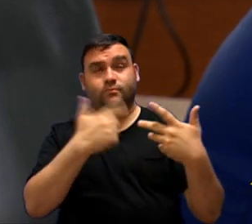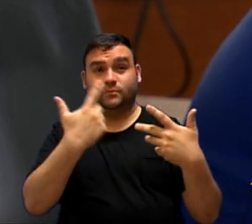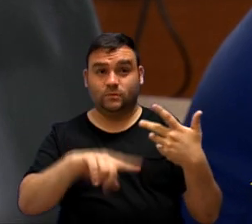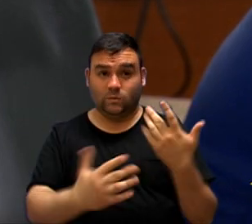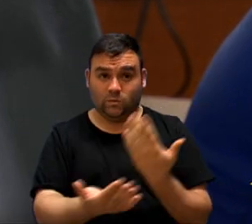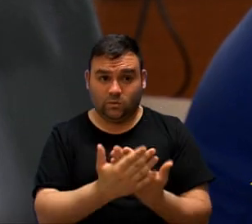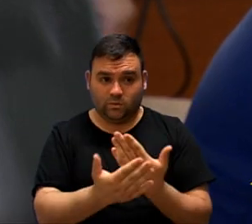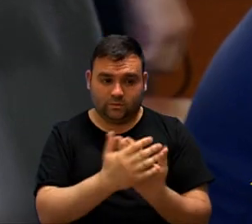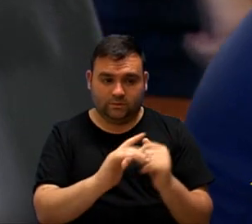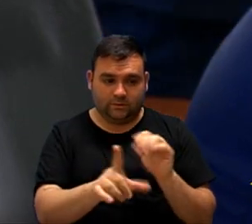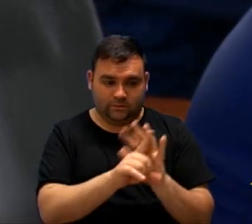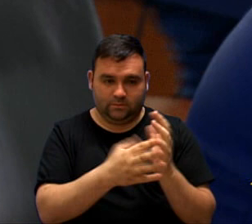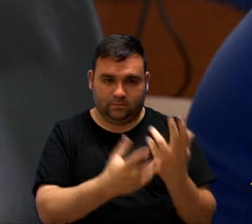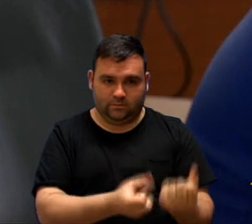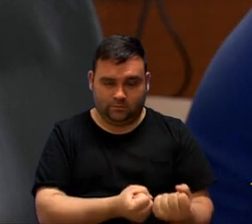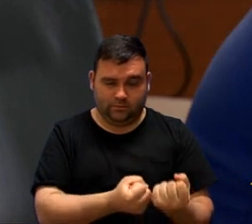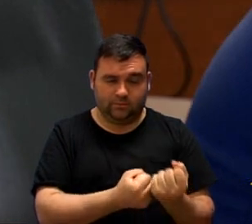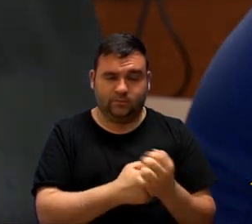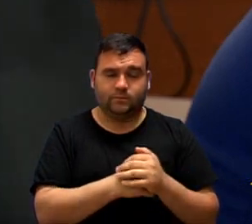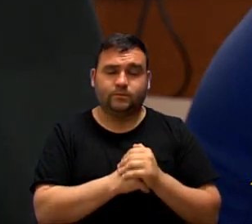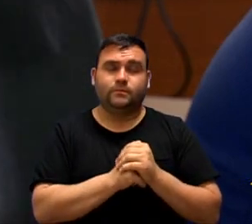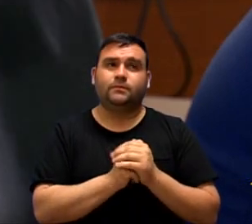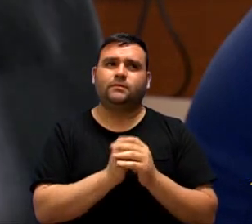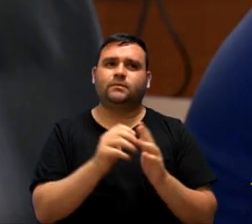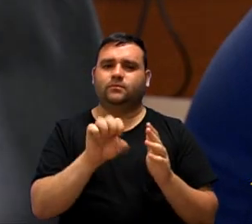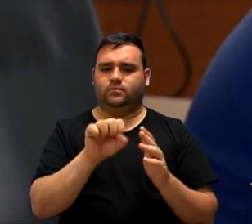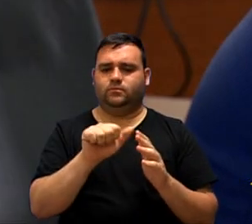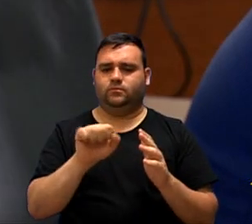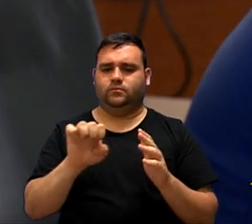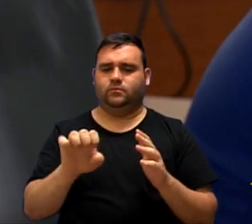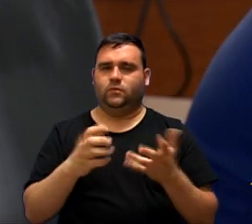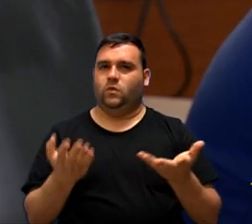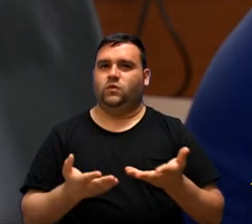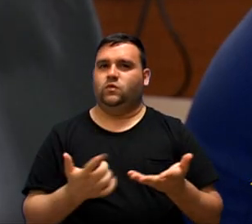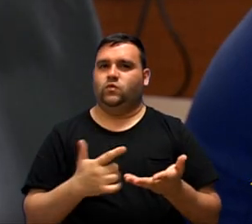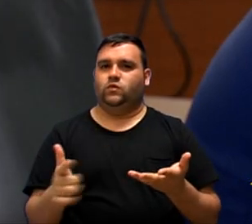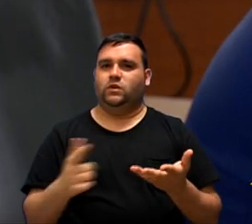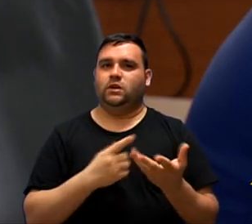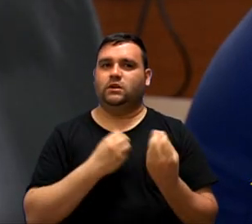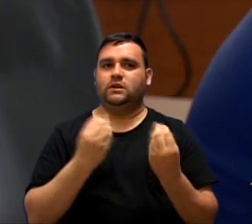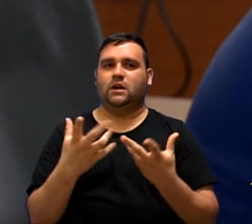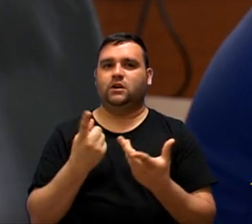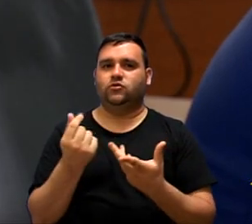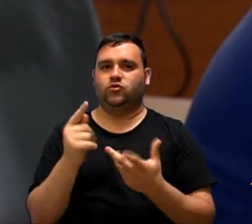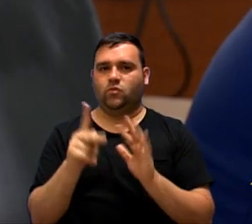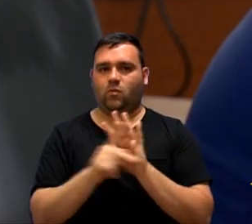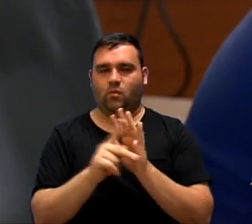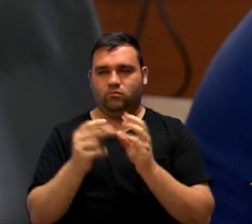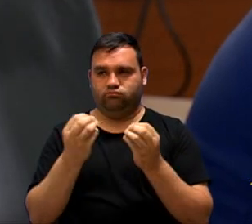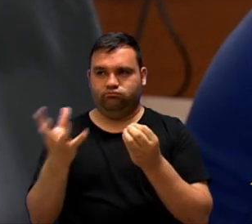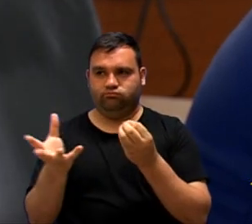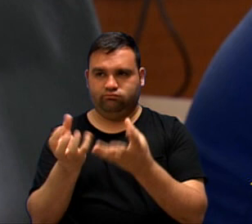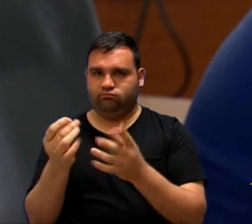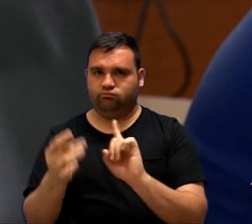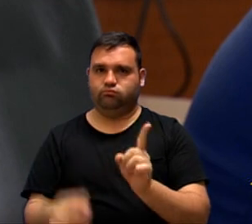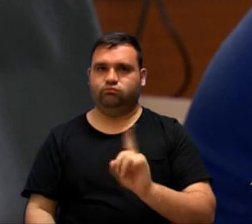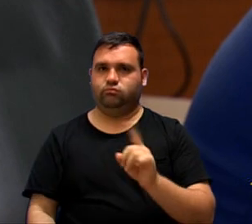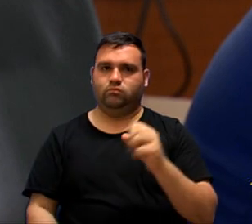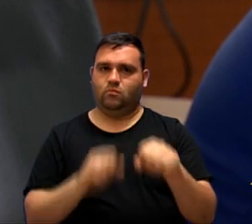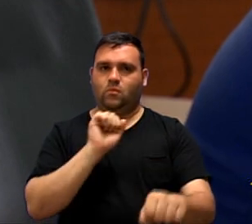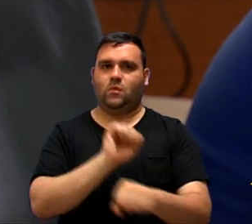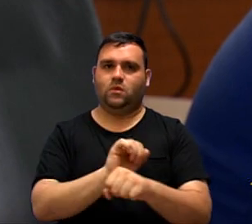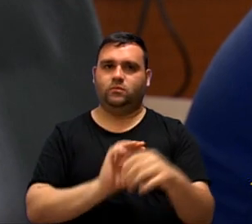refiz a minha lei e aprovei. O SAI não está mais passando dinheiro para vocês, né? Não. Parou?